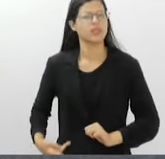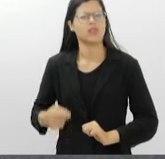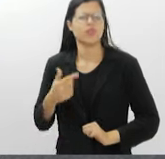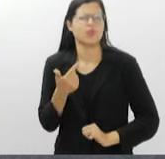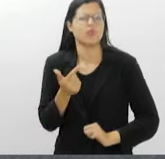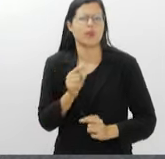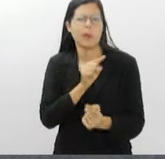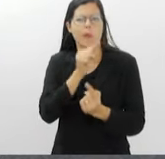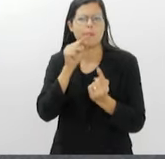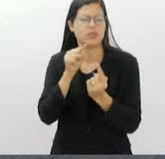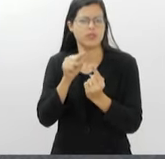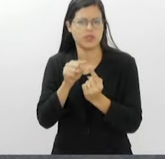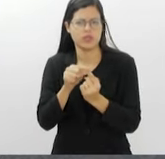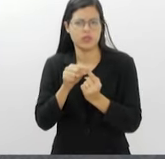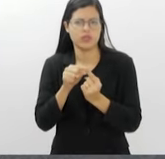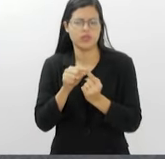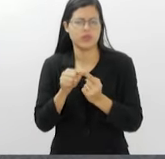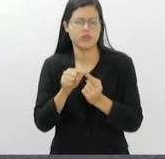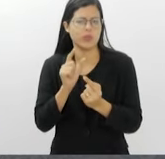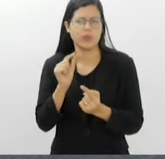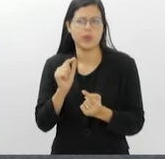quererem ser